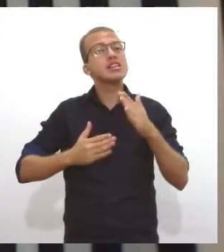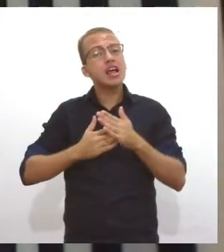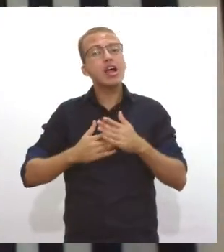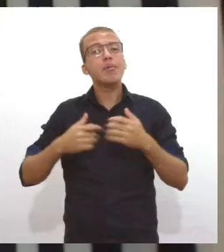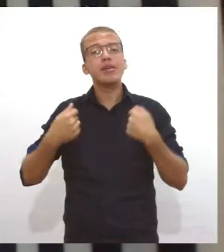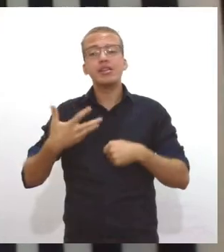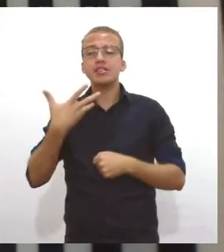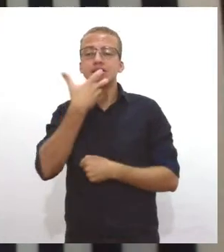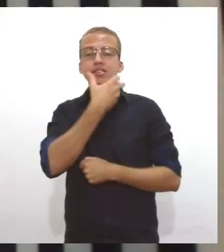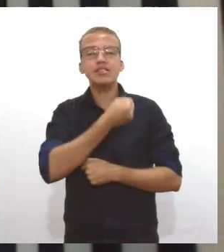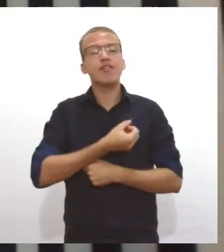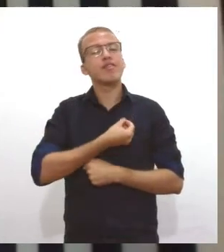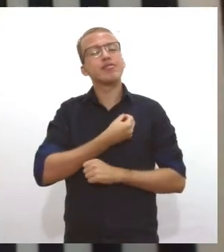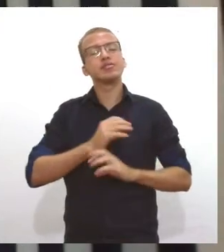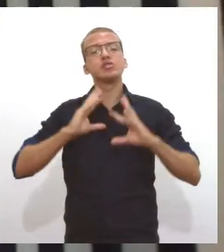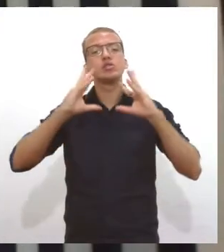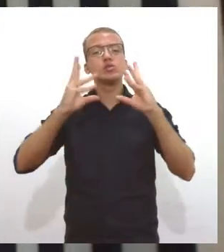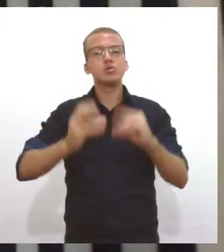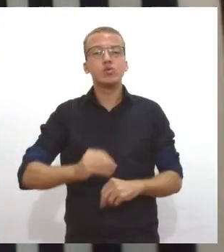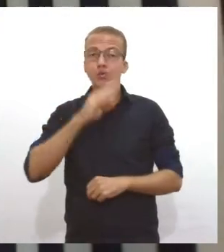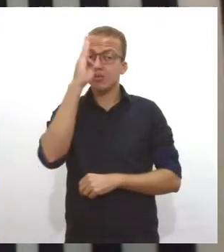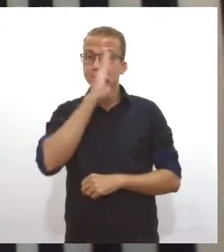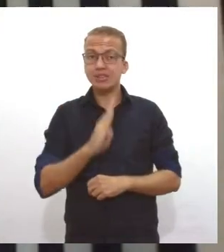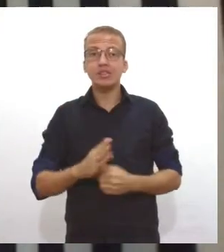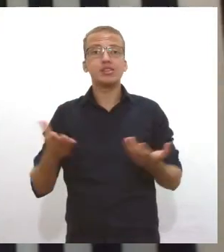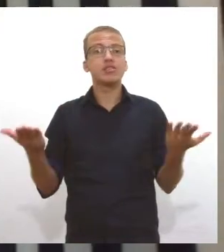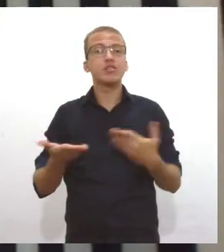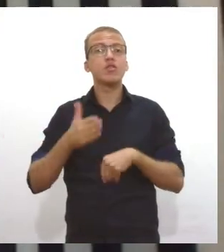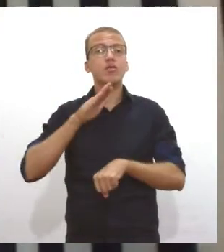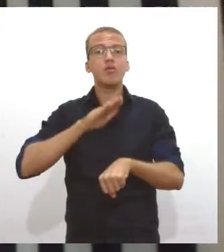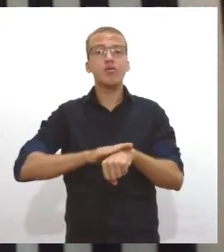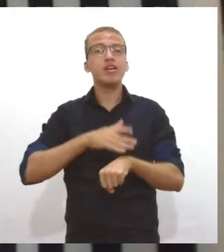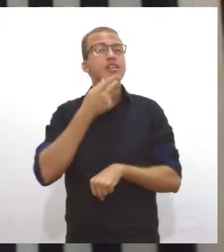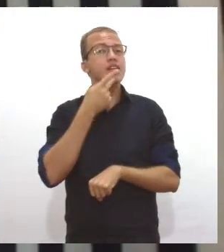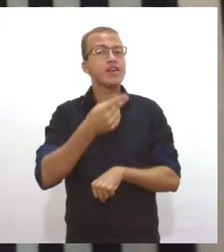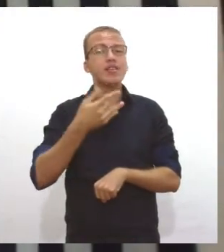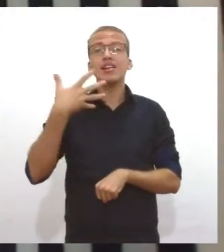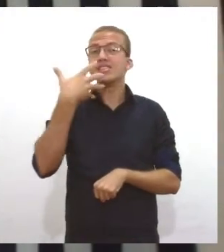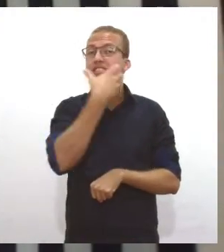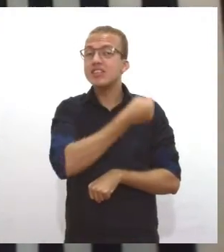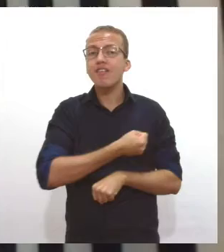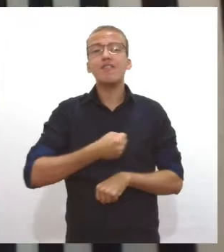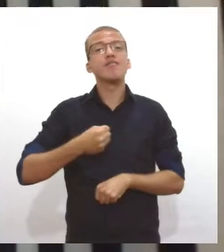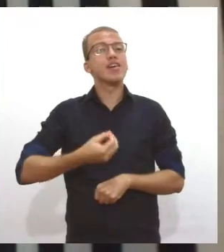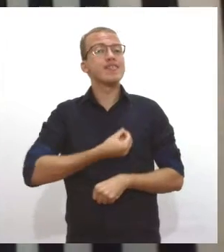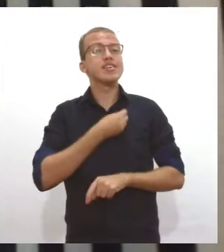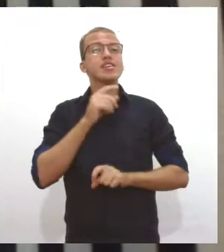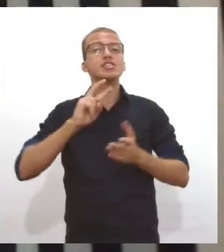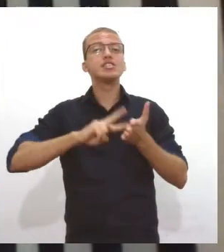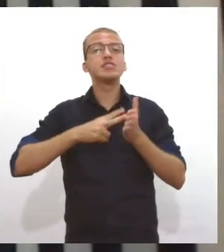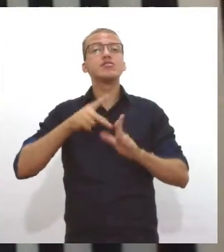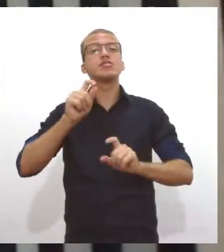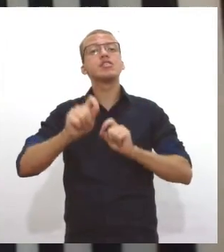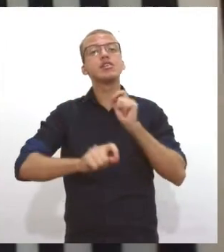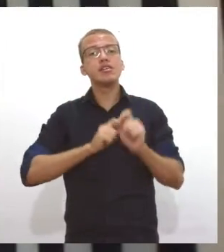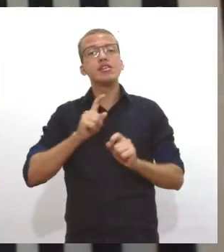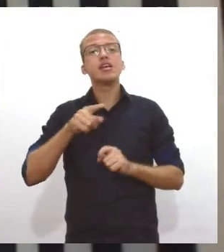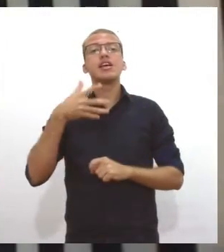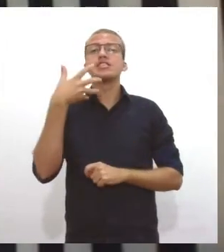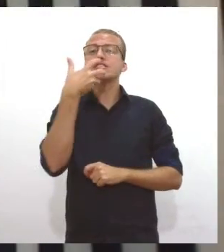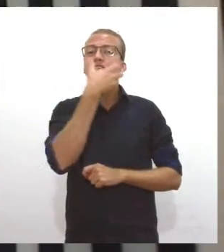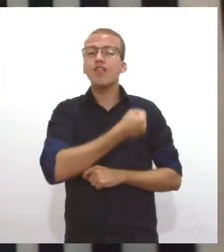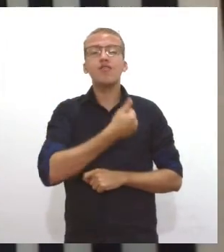de todos os brasileiros e neste momento quando a gente fala em salvar a vida de uma grávida nós estamos falando de salvar a